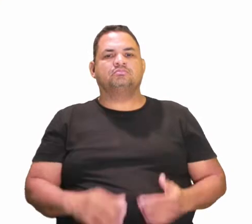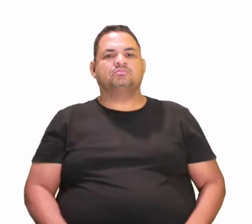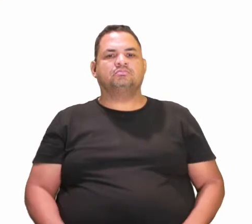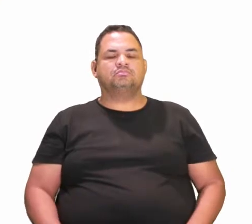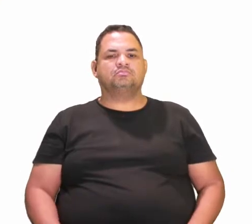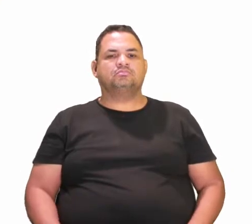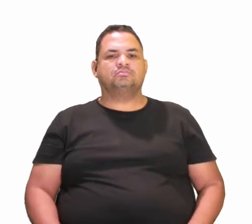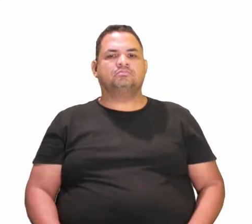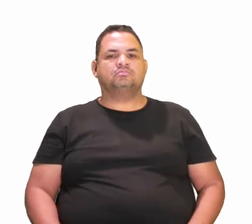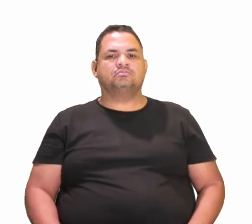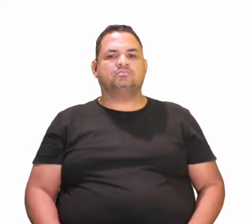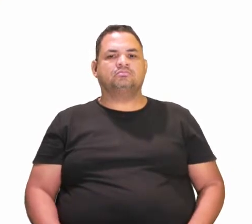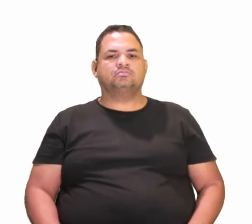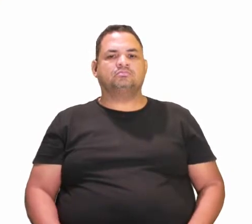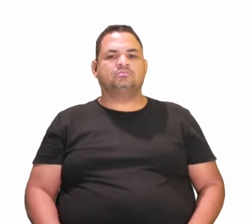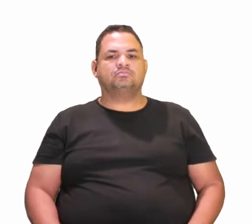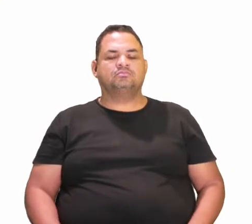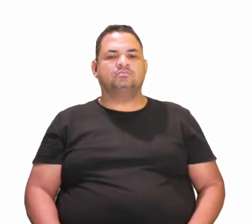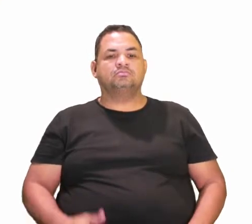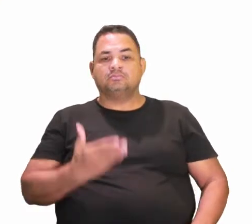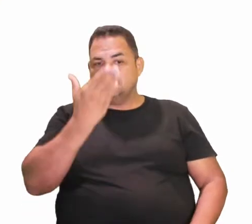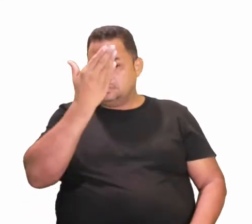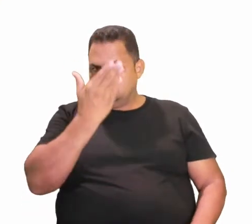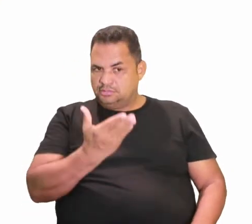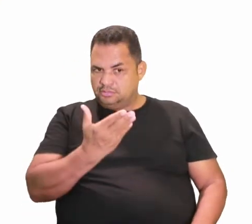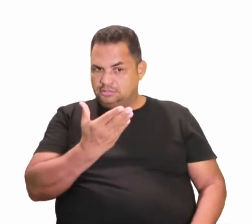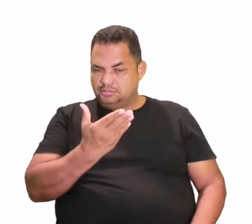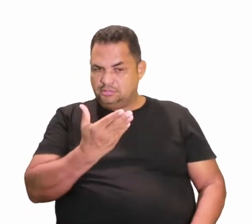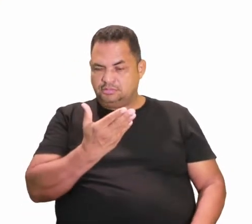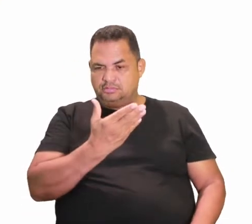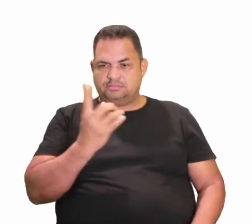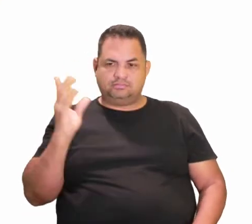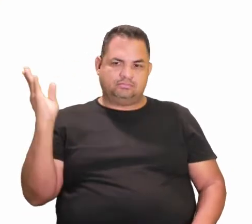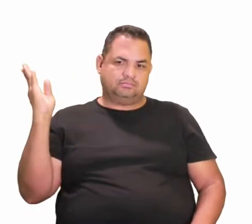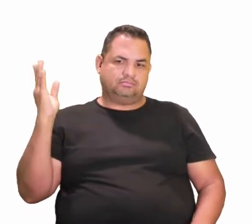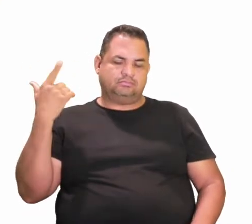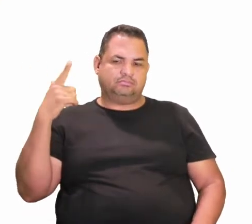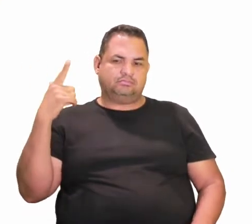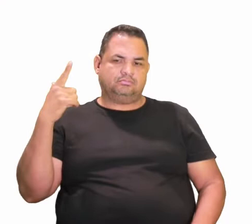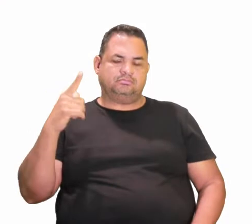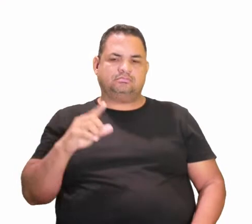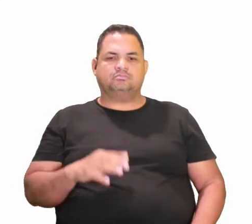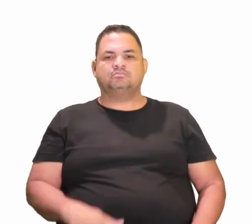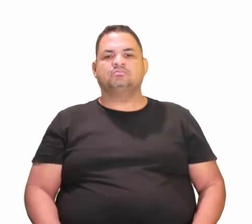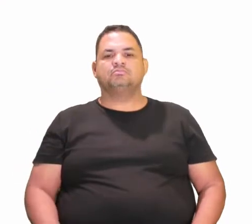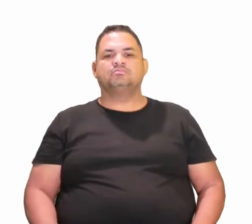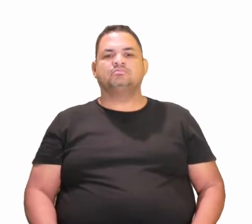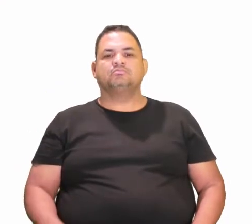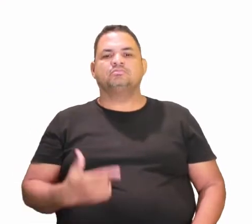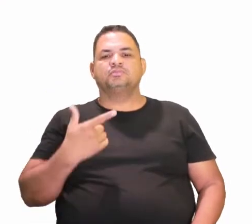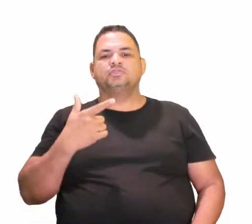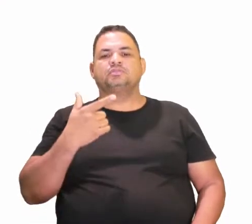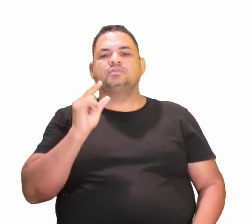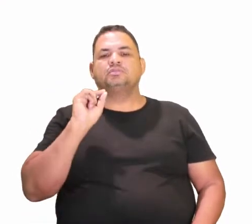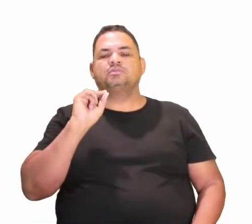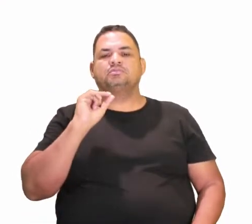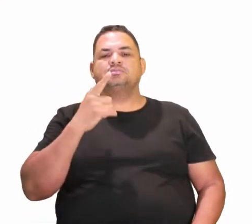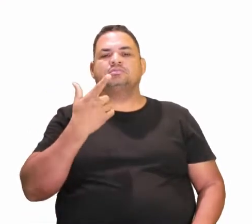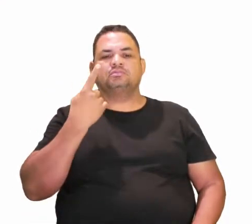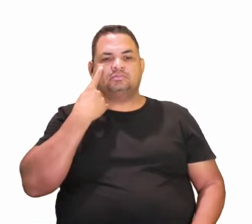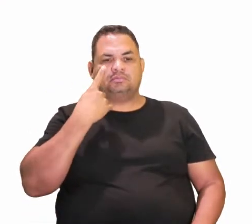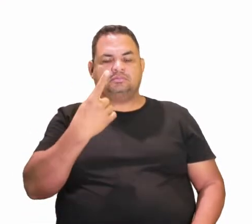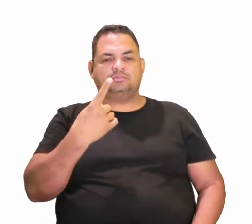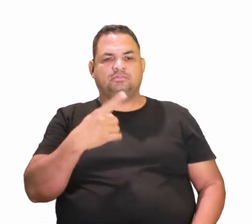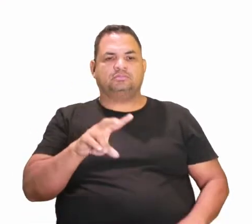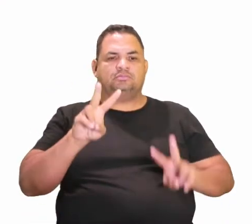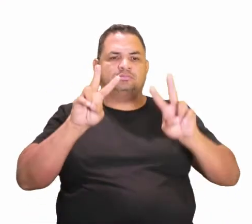texto nesta informação deste texto aqui não vai ter uma dessas situações então a gente já